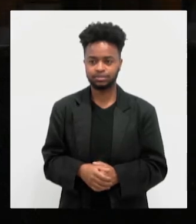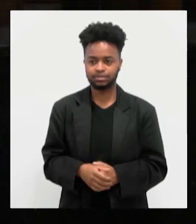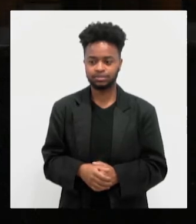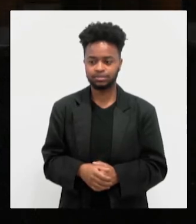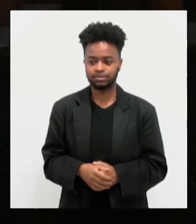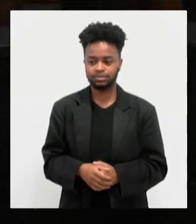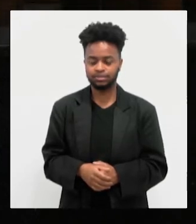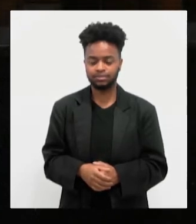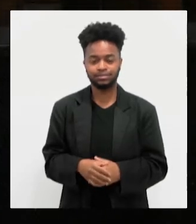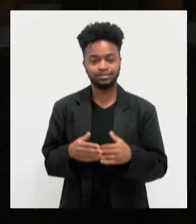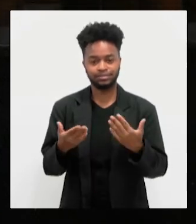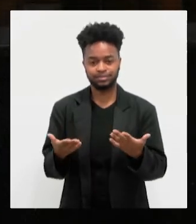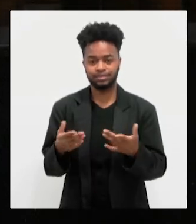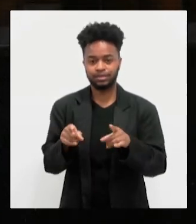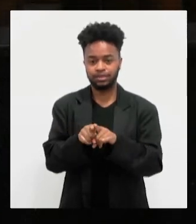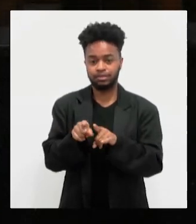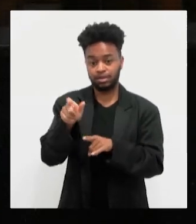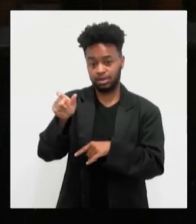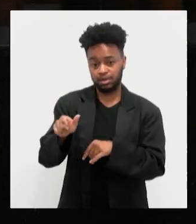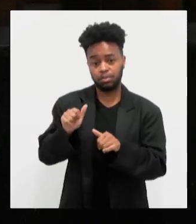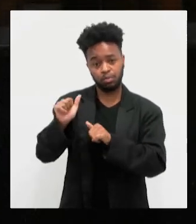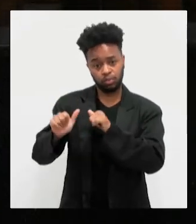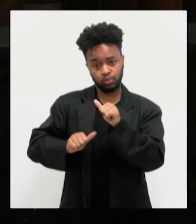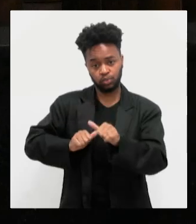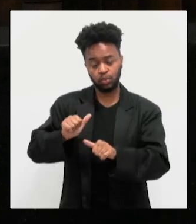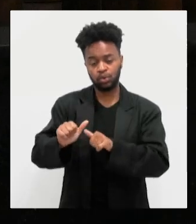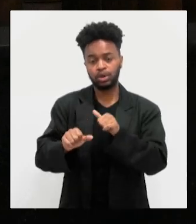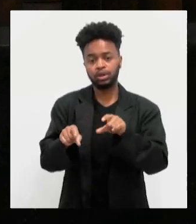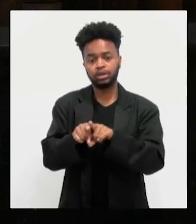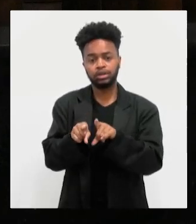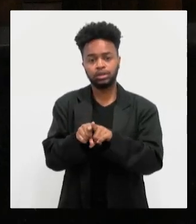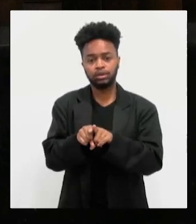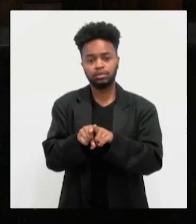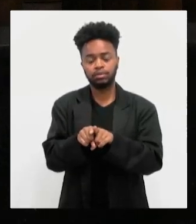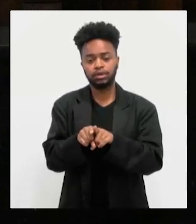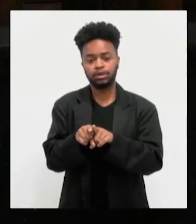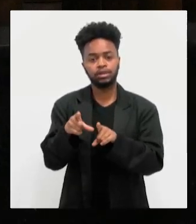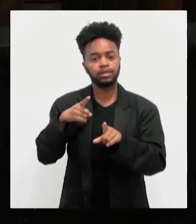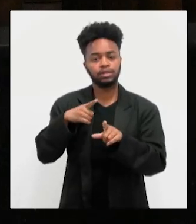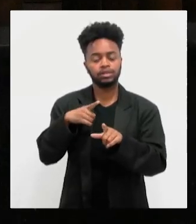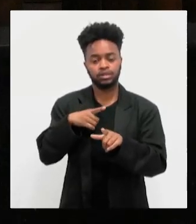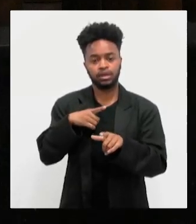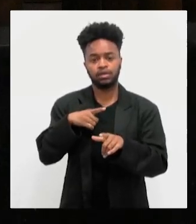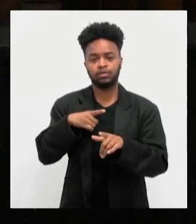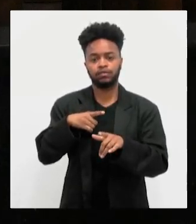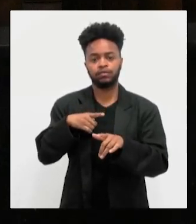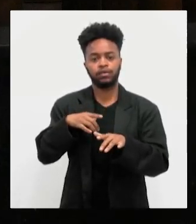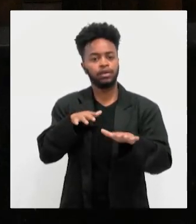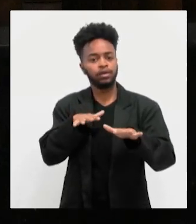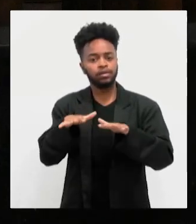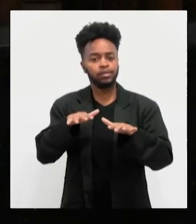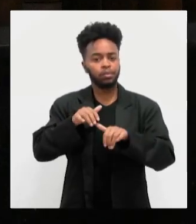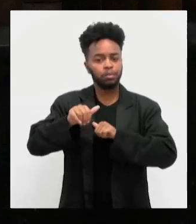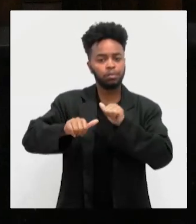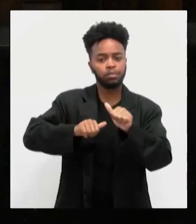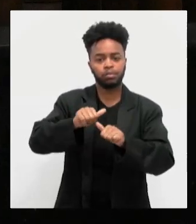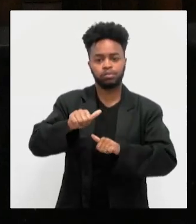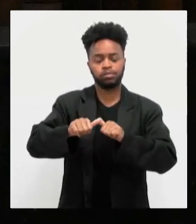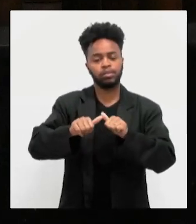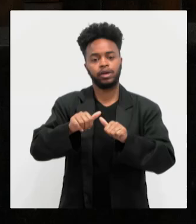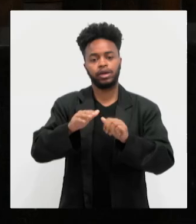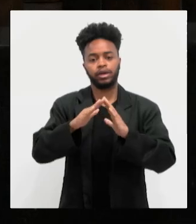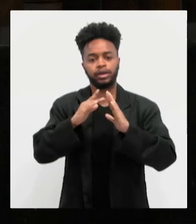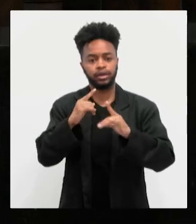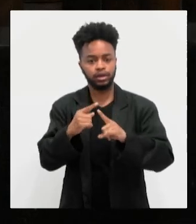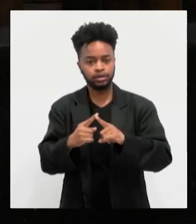ele reformulou, como também fez uma profunda reforma na própria Igreja,